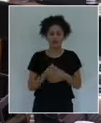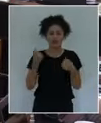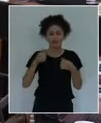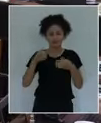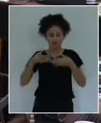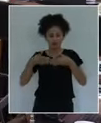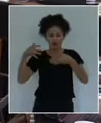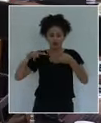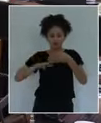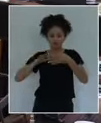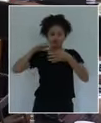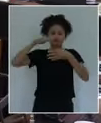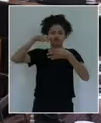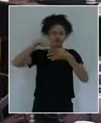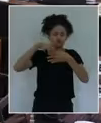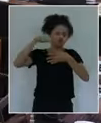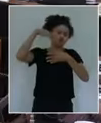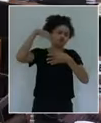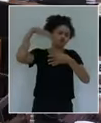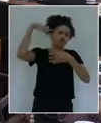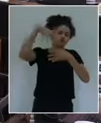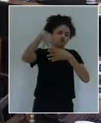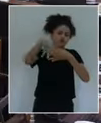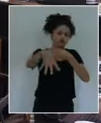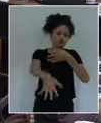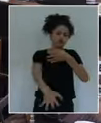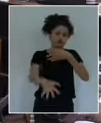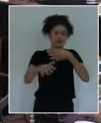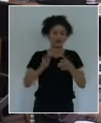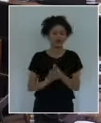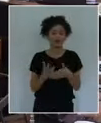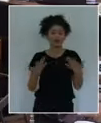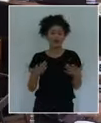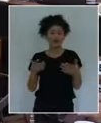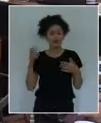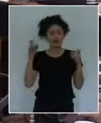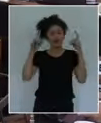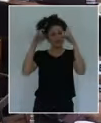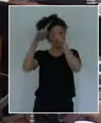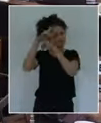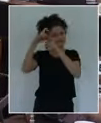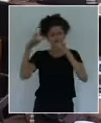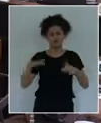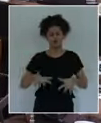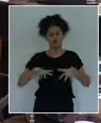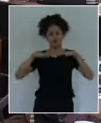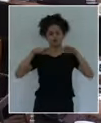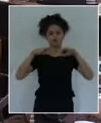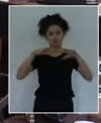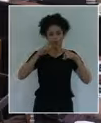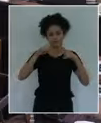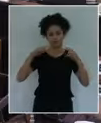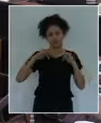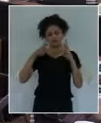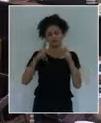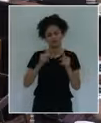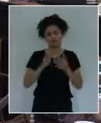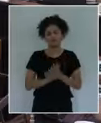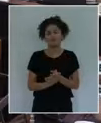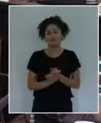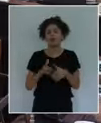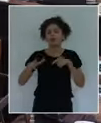3 ou 4 vezes. Então, eu acho que o trabalho de divulgação foi excelente. O que atrapalhou muito a Defesa Civil